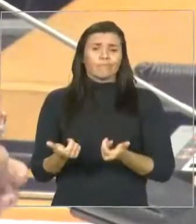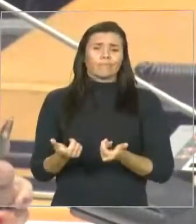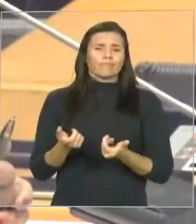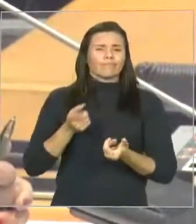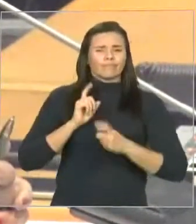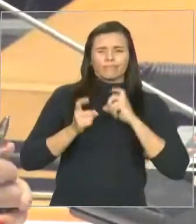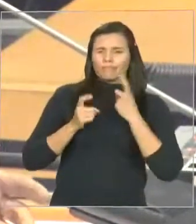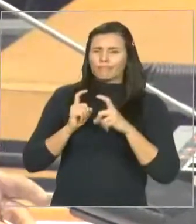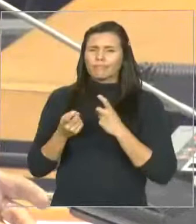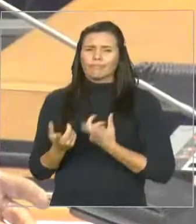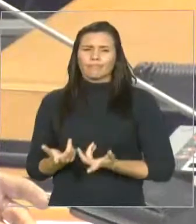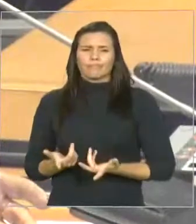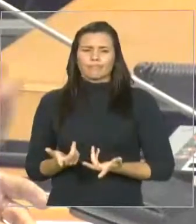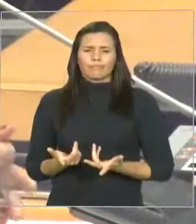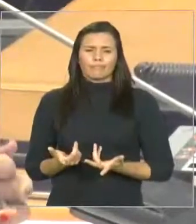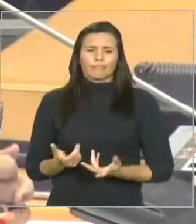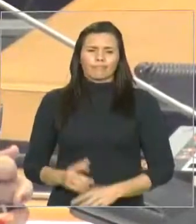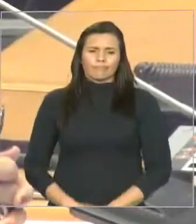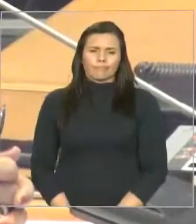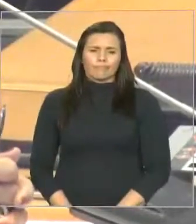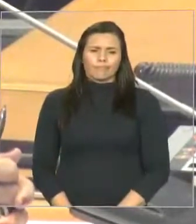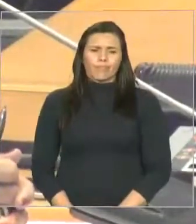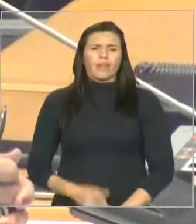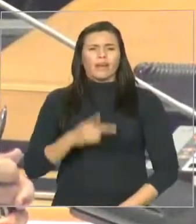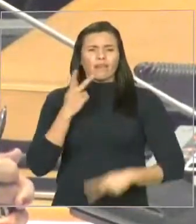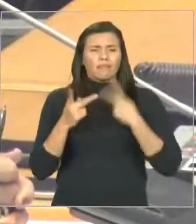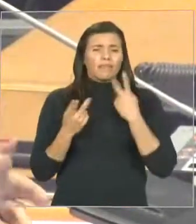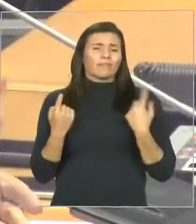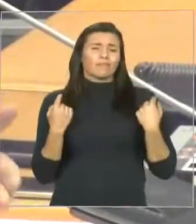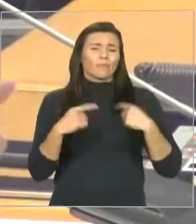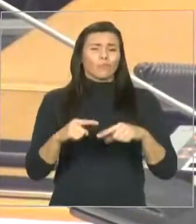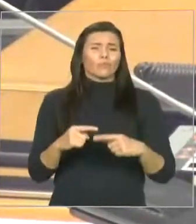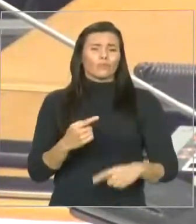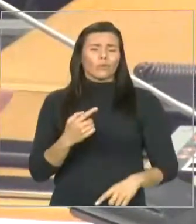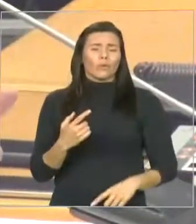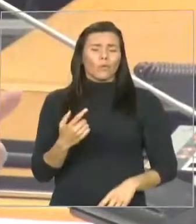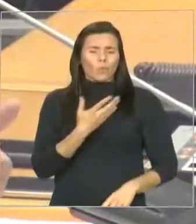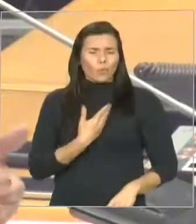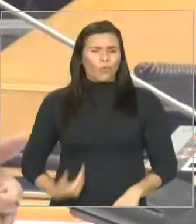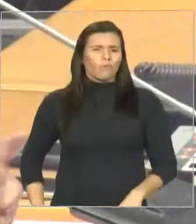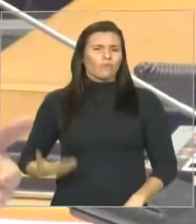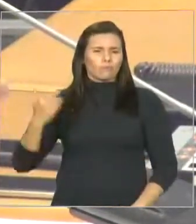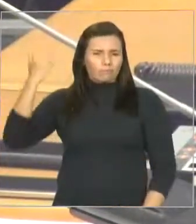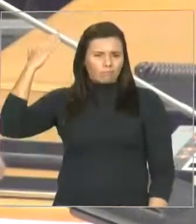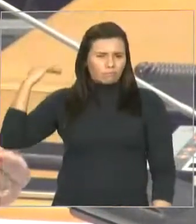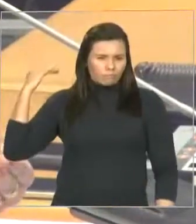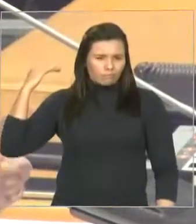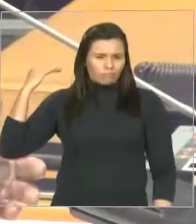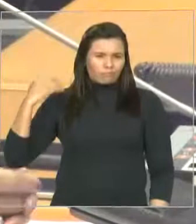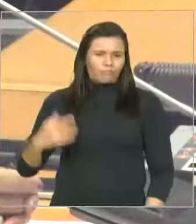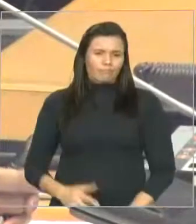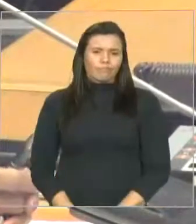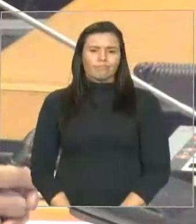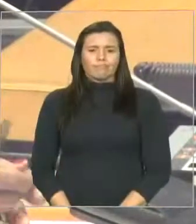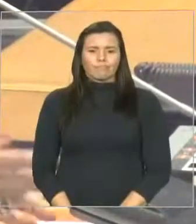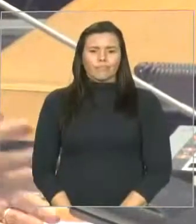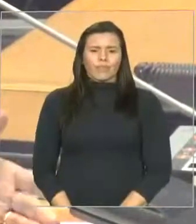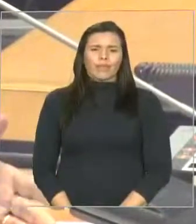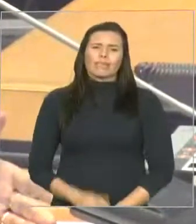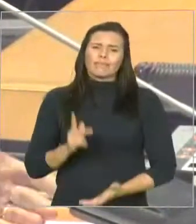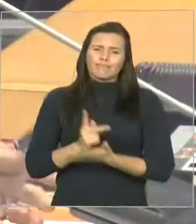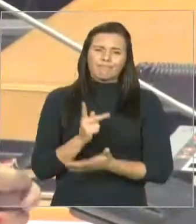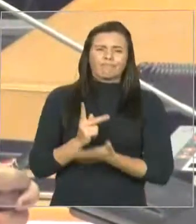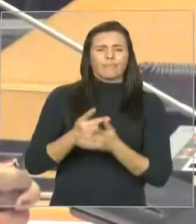debatia de governos passados, tudo que era contra, tudo que criticava,